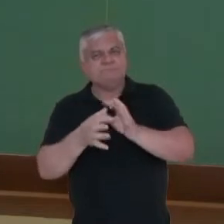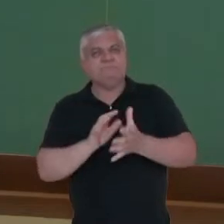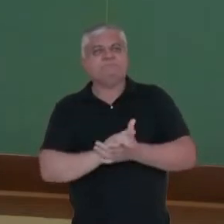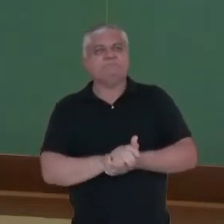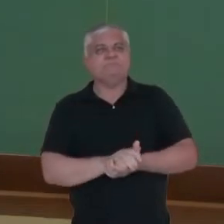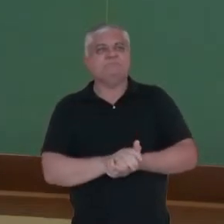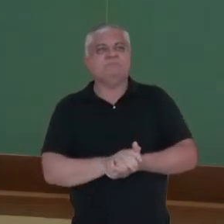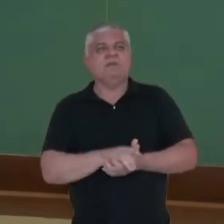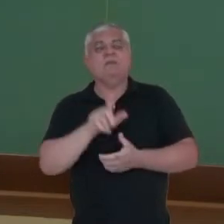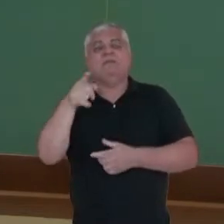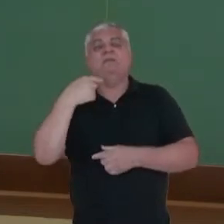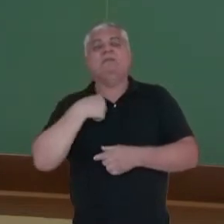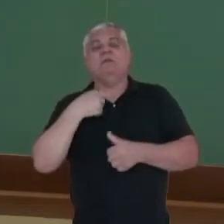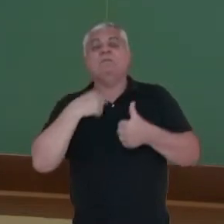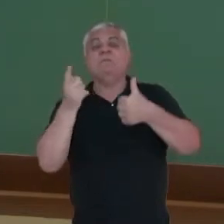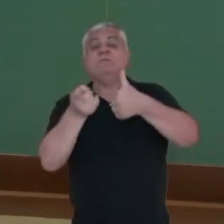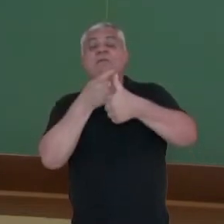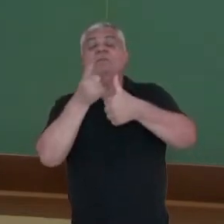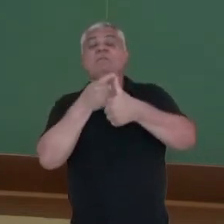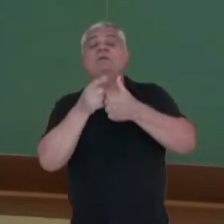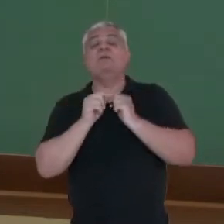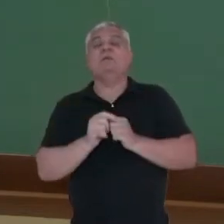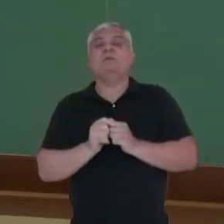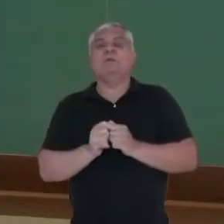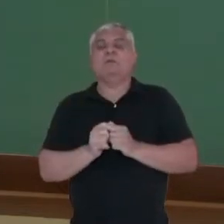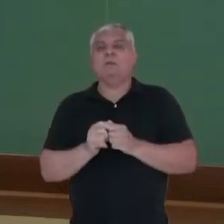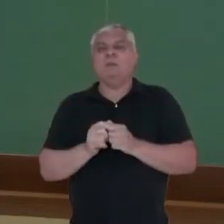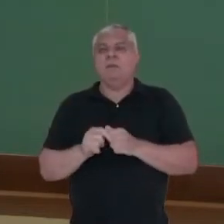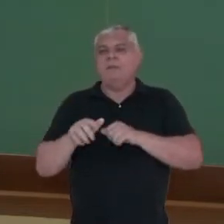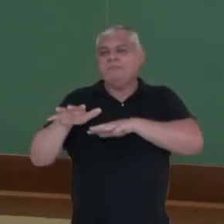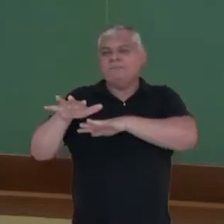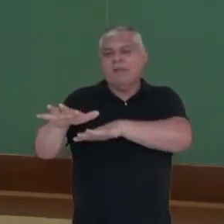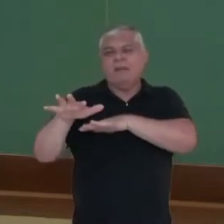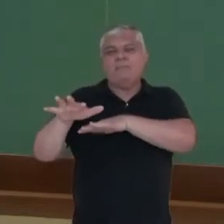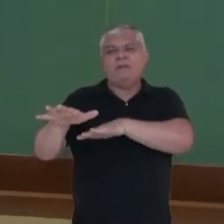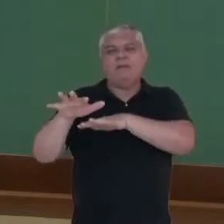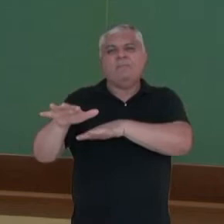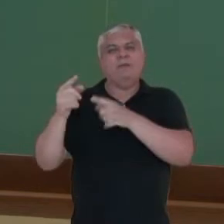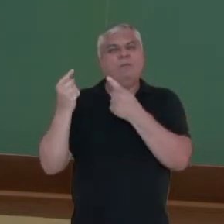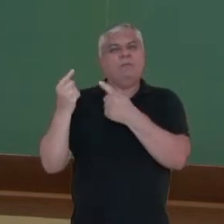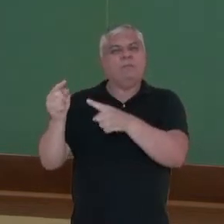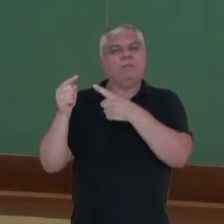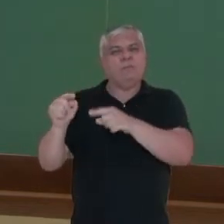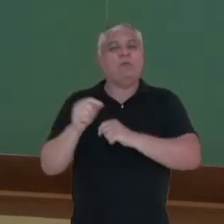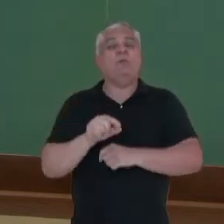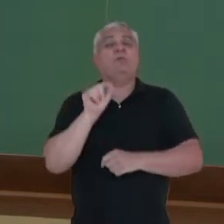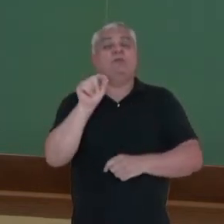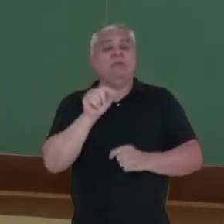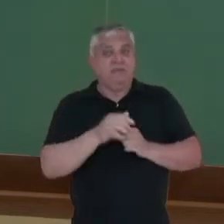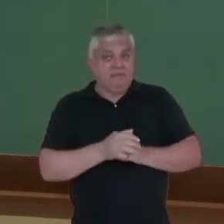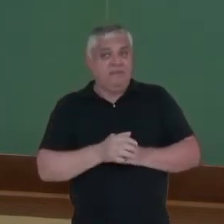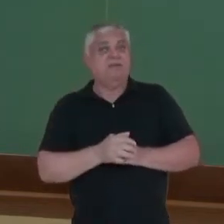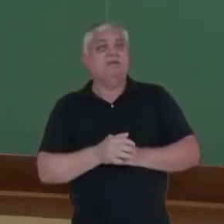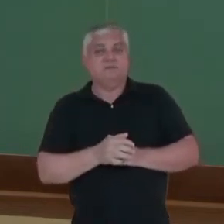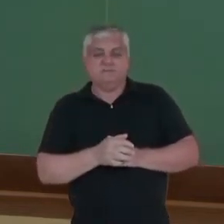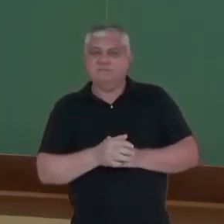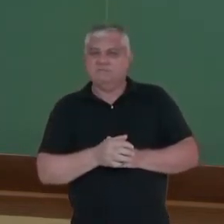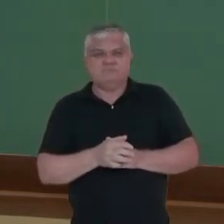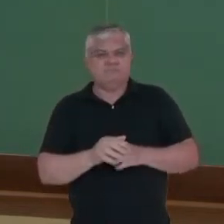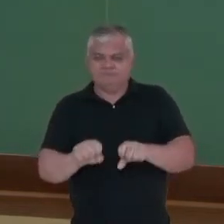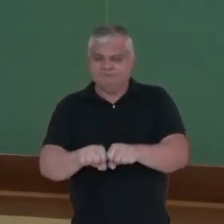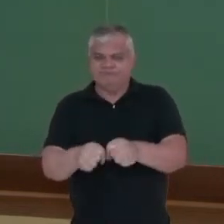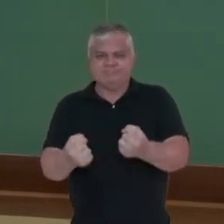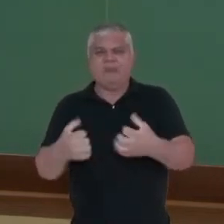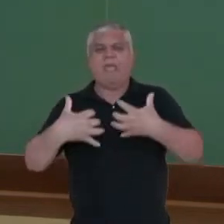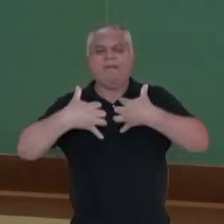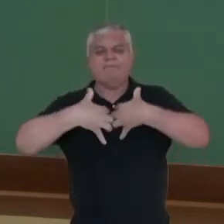nesse sentido, então, o primeiro protesto, né, desses trabalhadores contra a sua situação foi estragar as